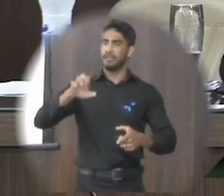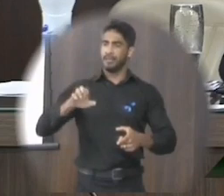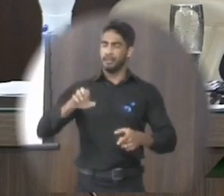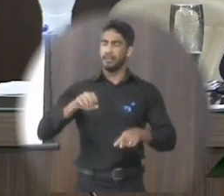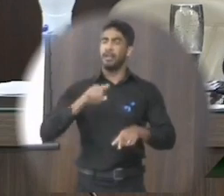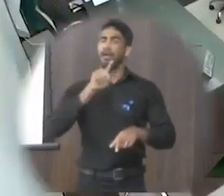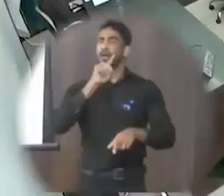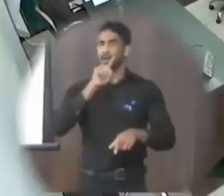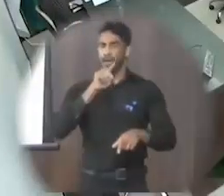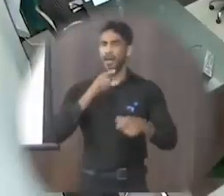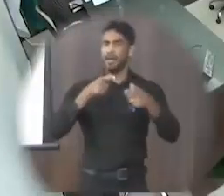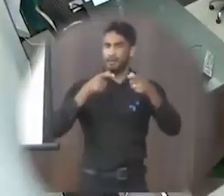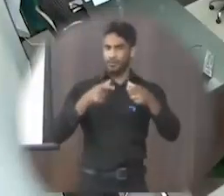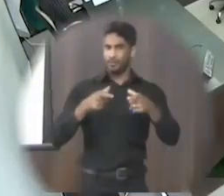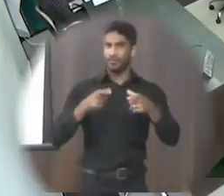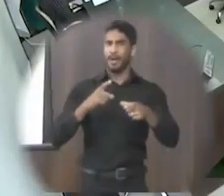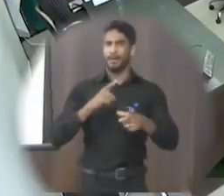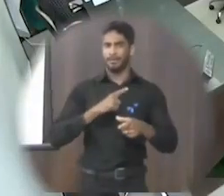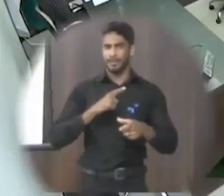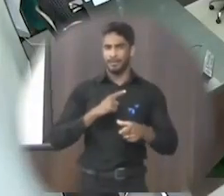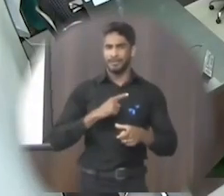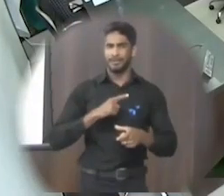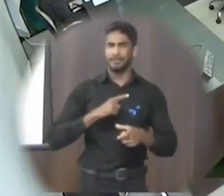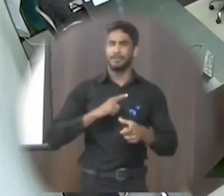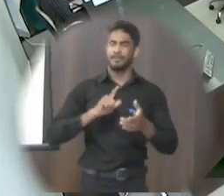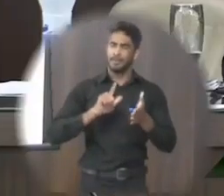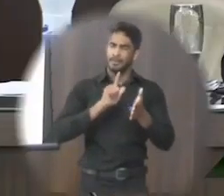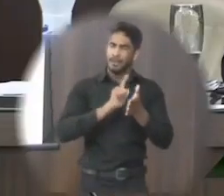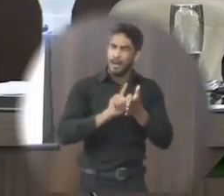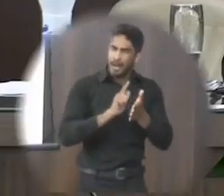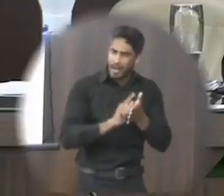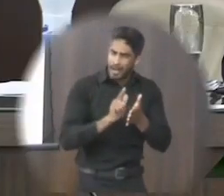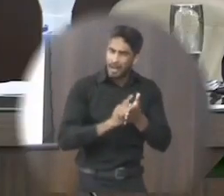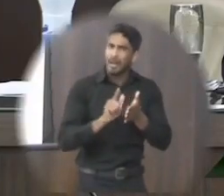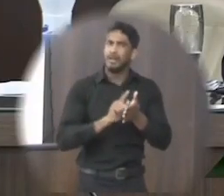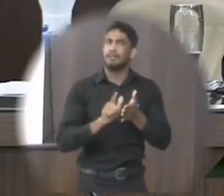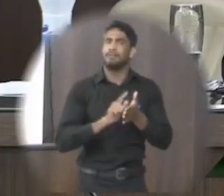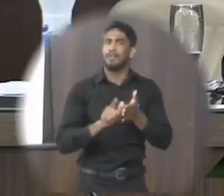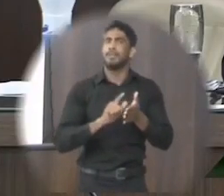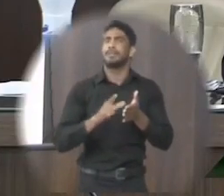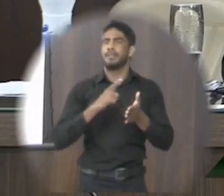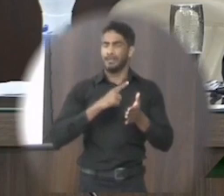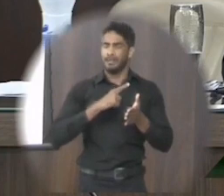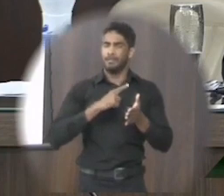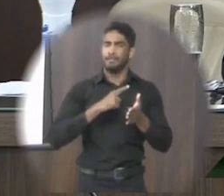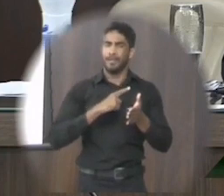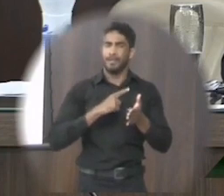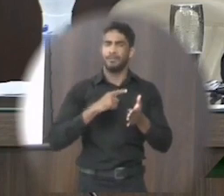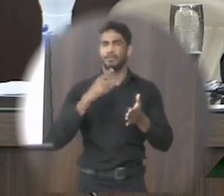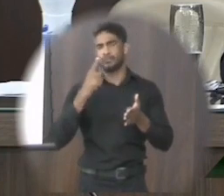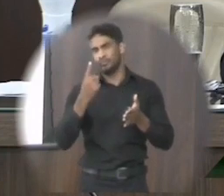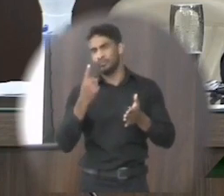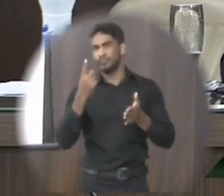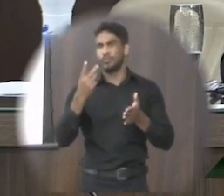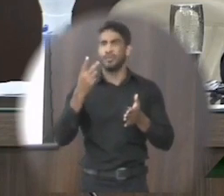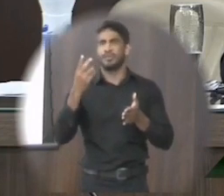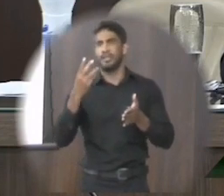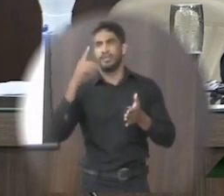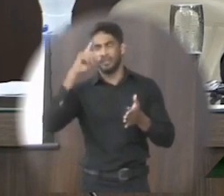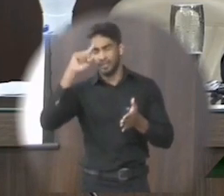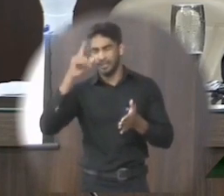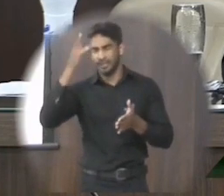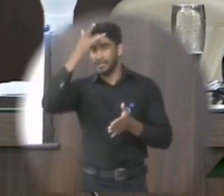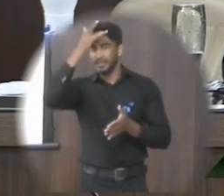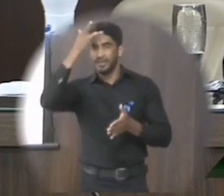lá tem sido todas as limpezas que tem feito lá nas mediações. Passa 2, 3 dias, aí vem